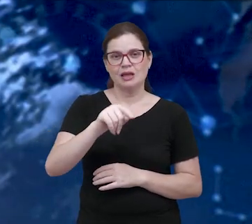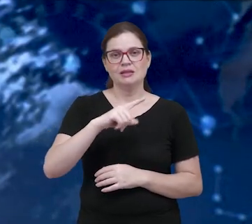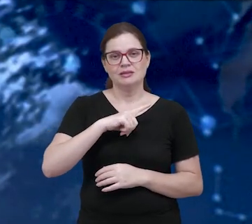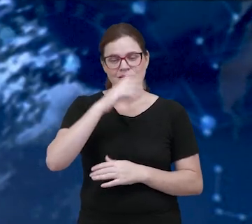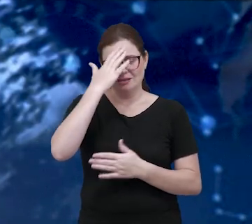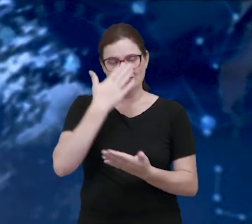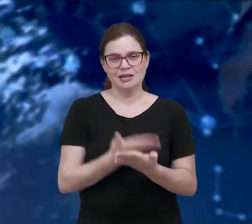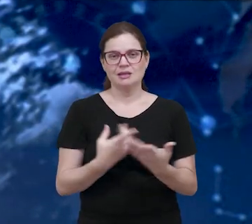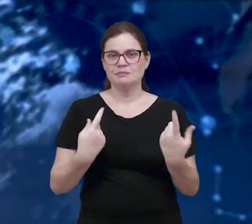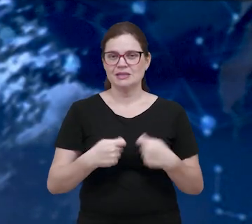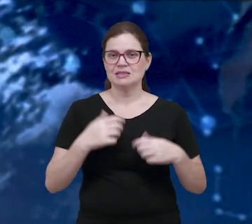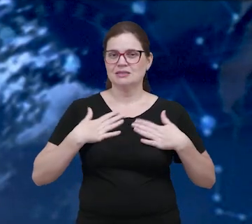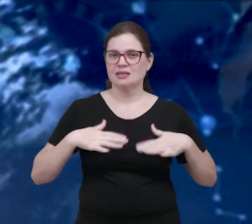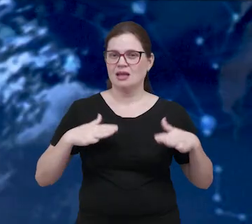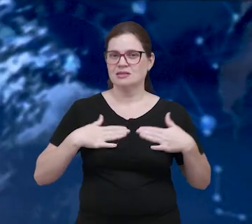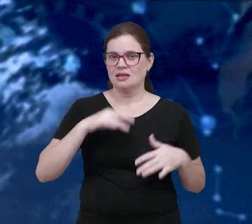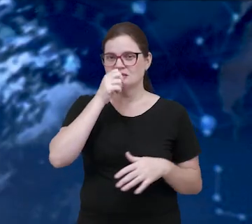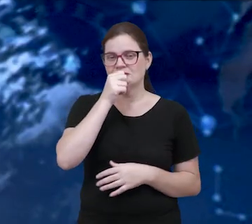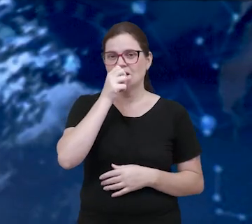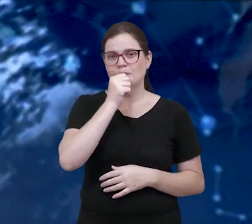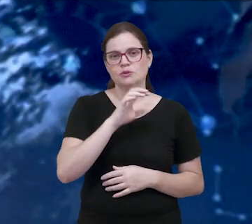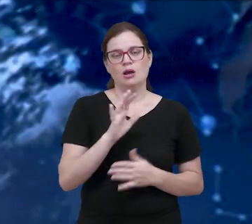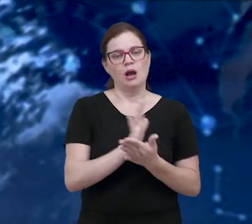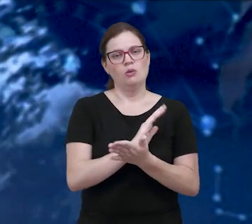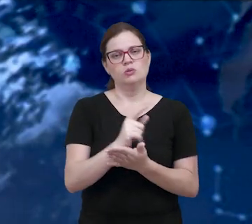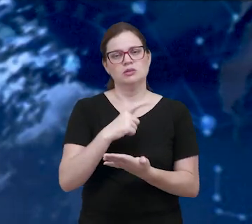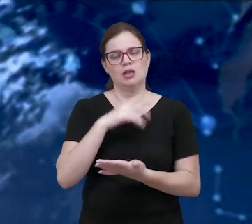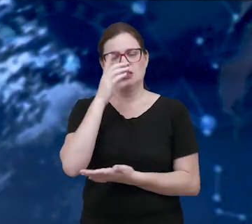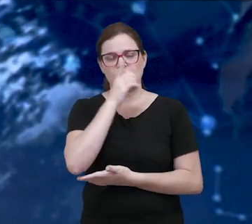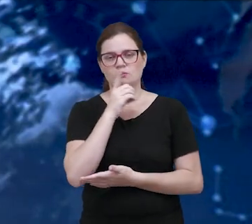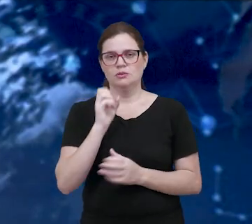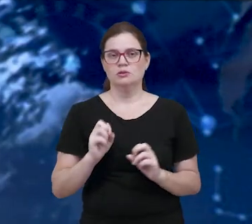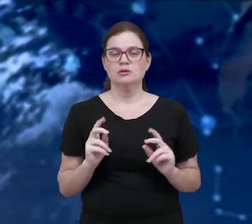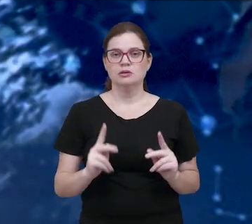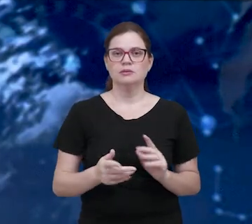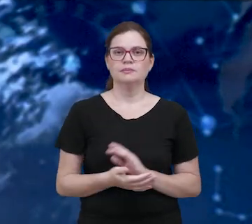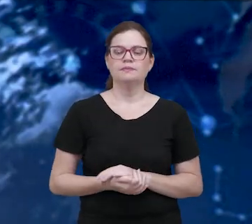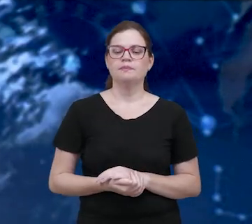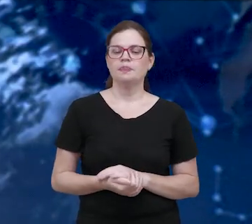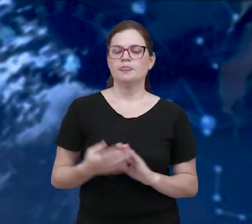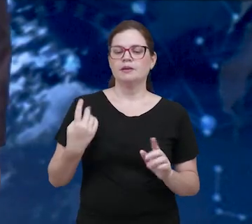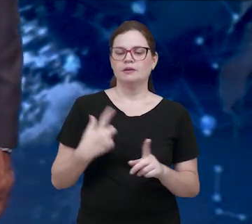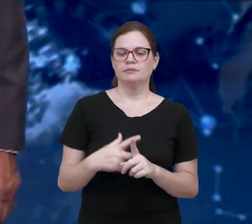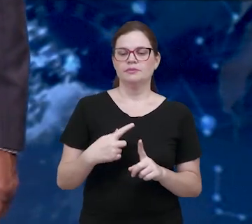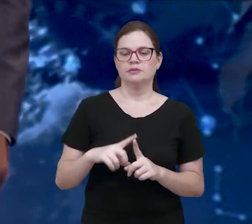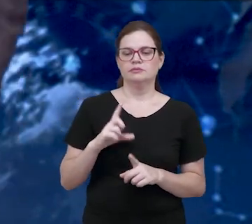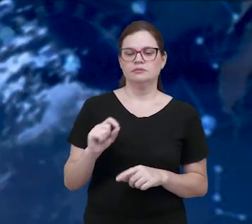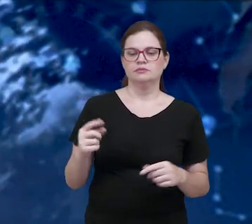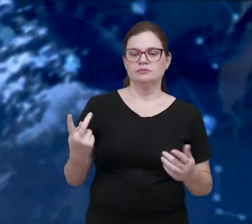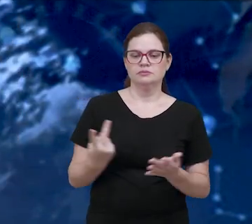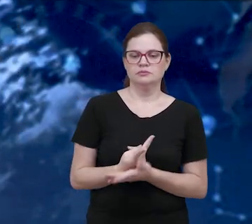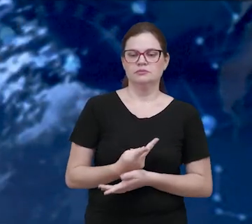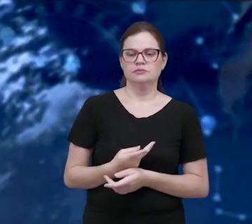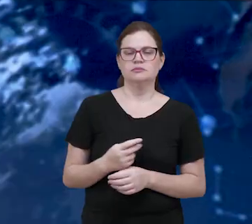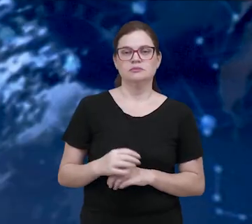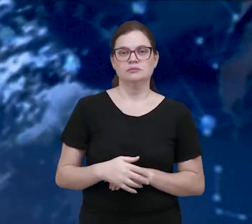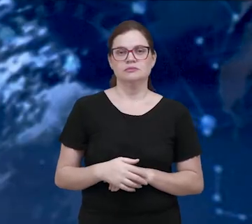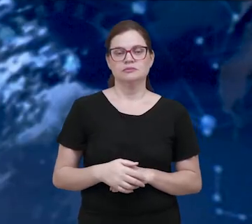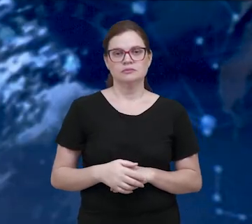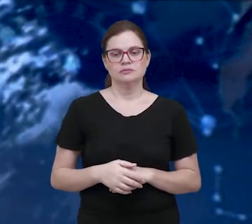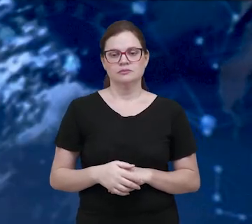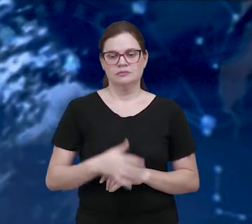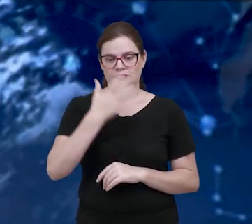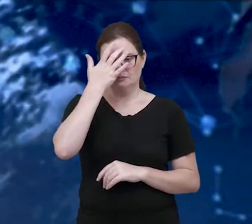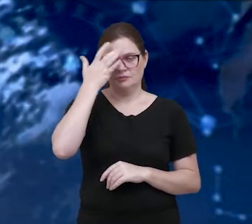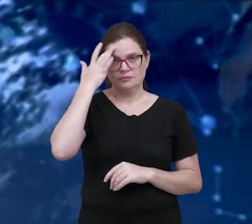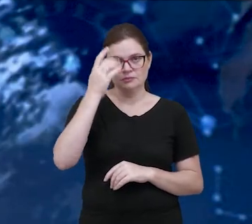guardar o sábado, outros querem guardar o domingo, né, não sei o que, tudo isso aí, é porque a questão dos cristãos